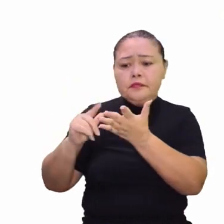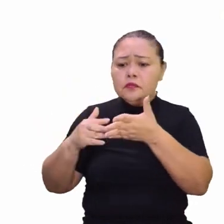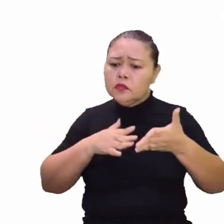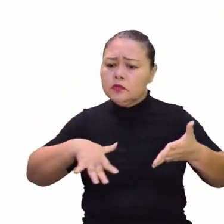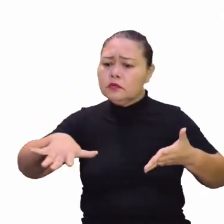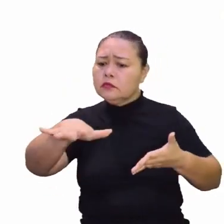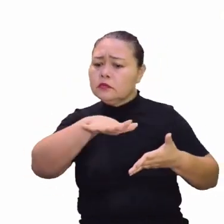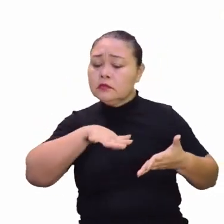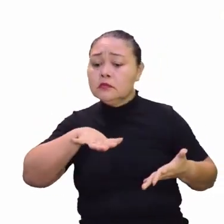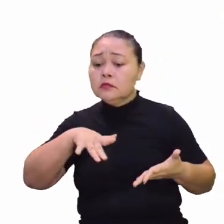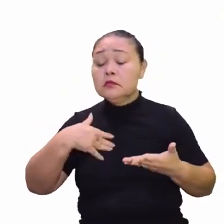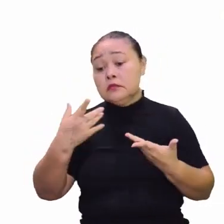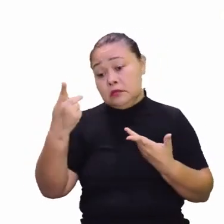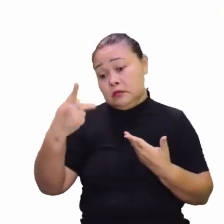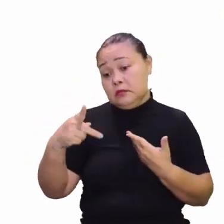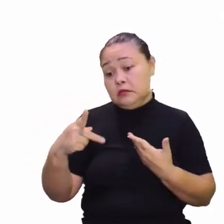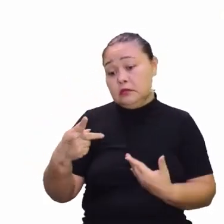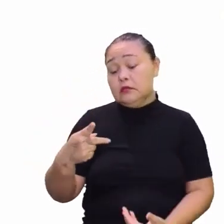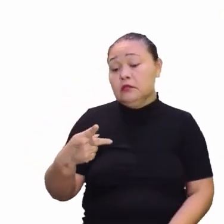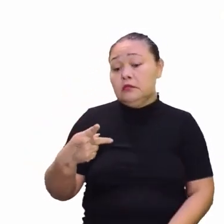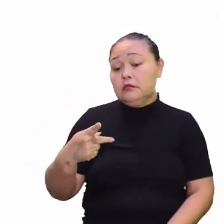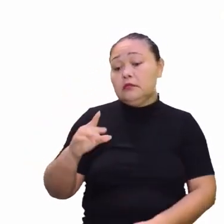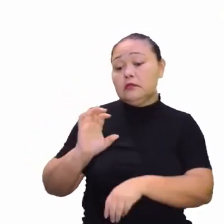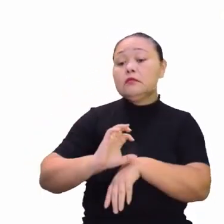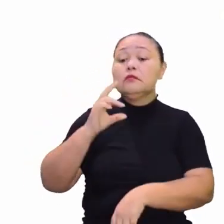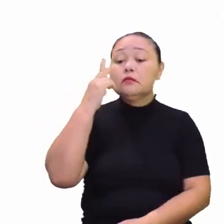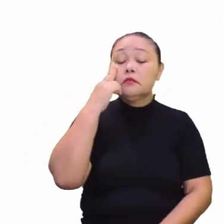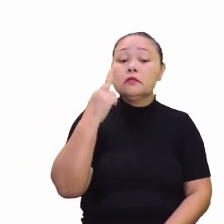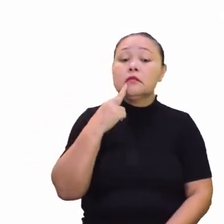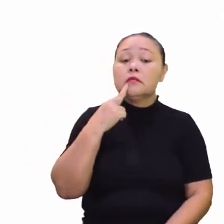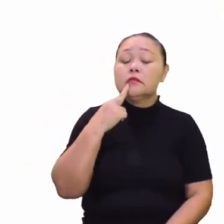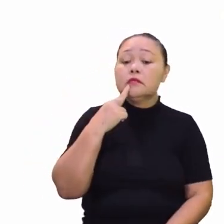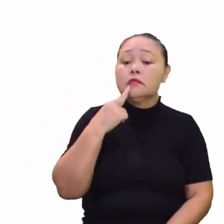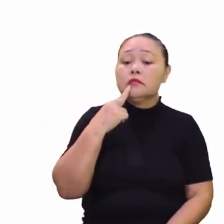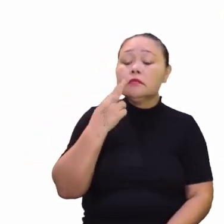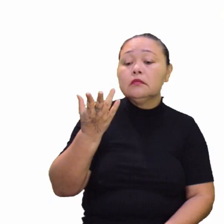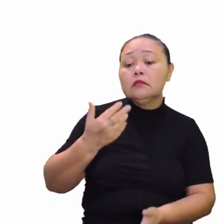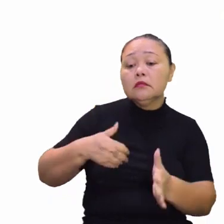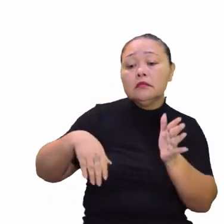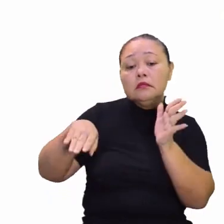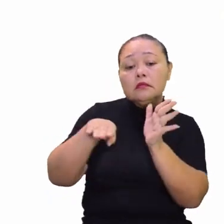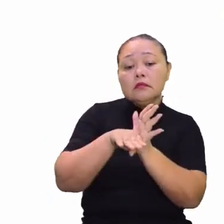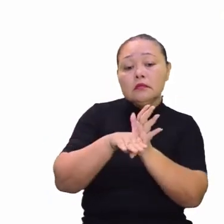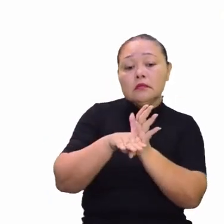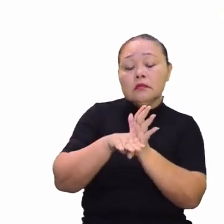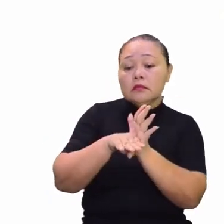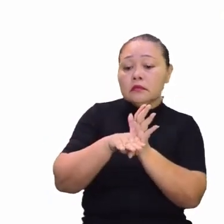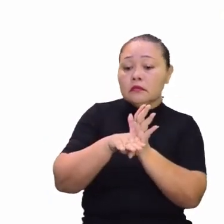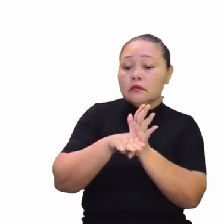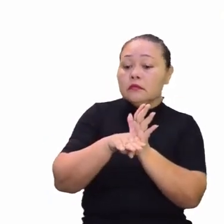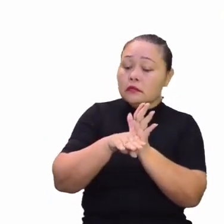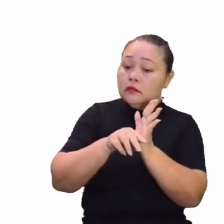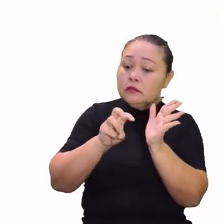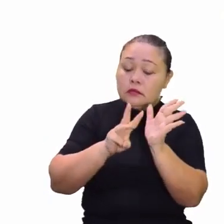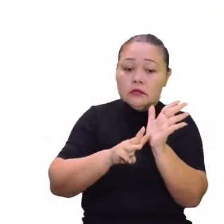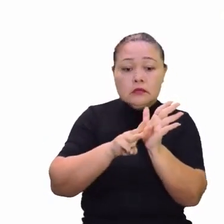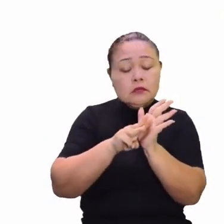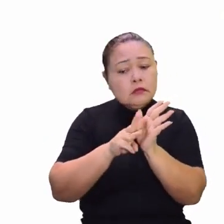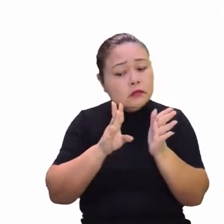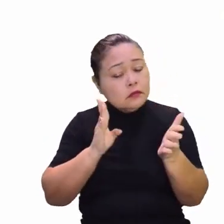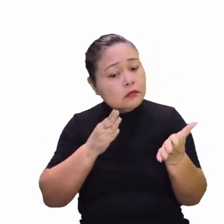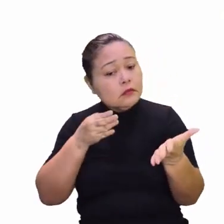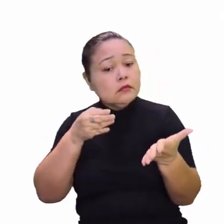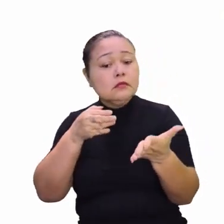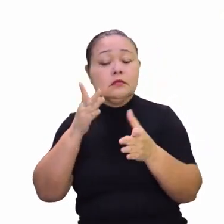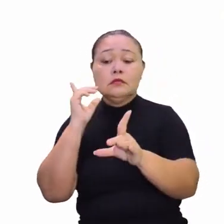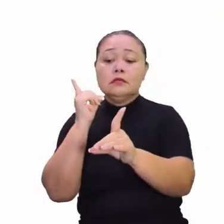a bacia hidrográfica, na verdade, de Rondônia, chegava até aqui na bacia do Madeira,